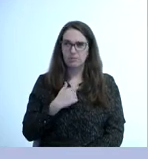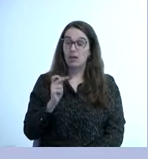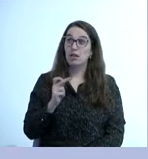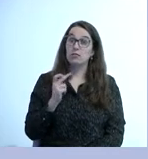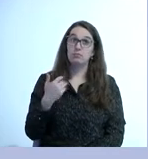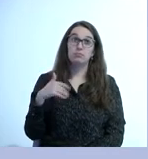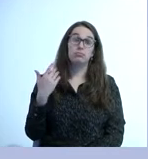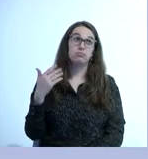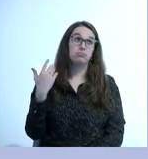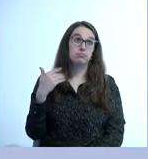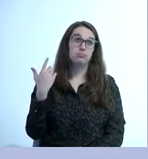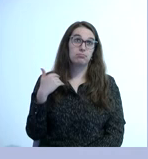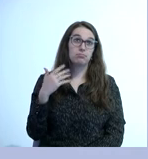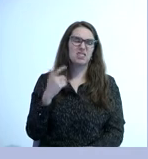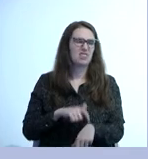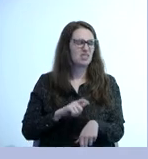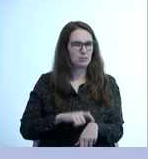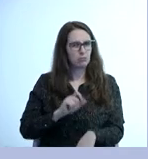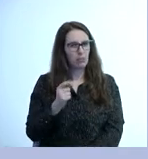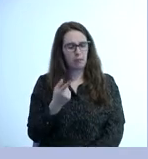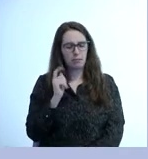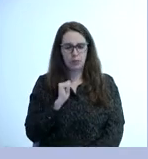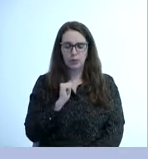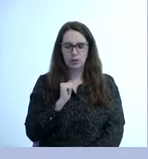já, o tempo passa depressa,